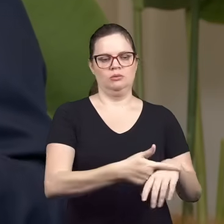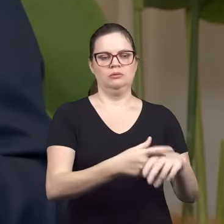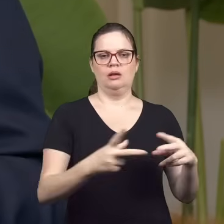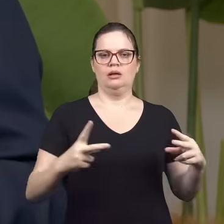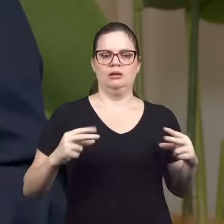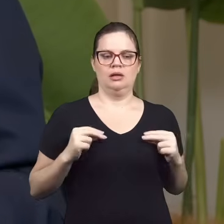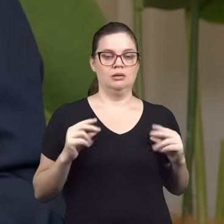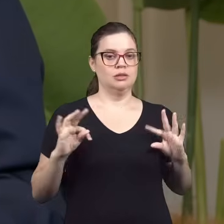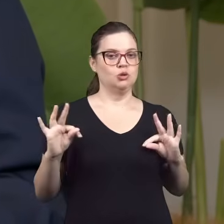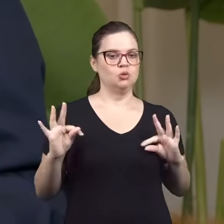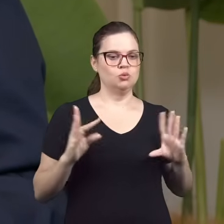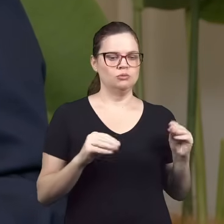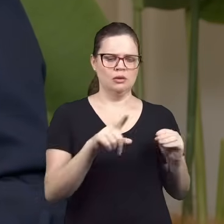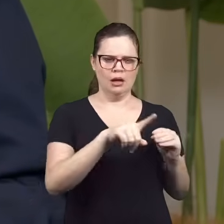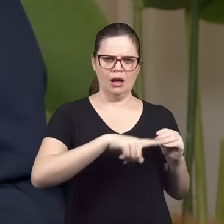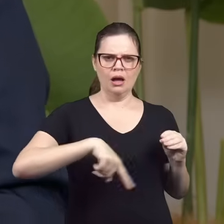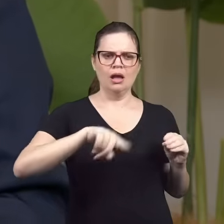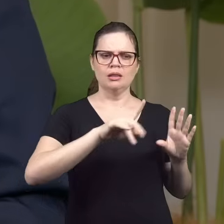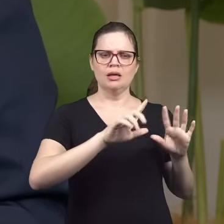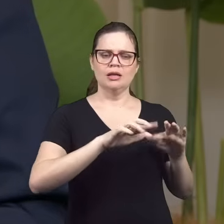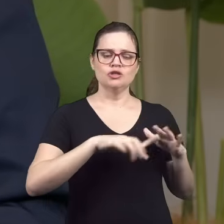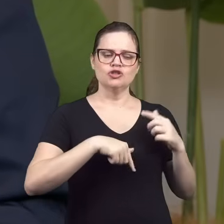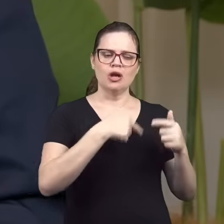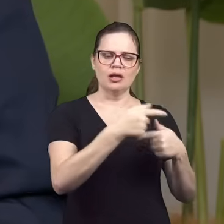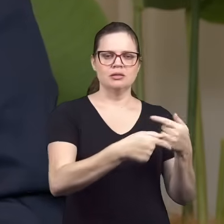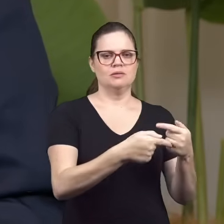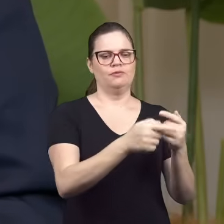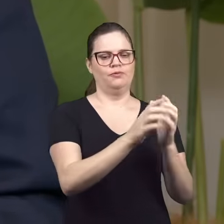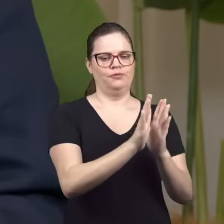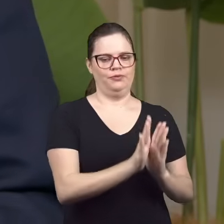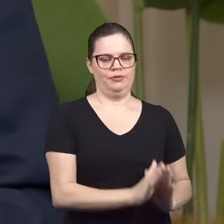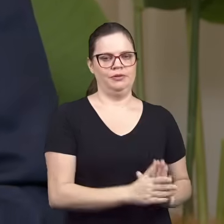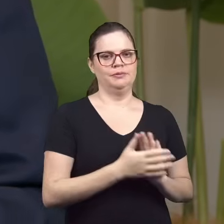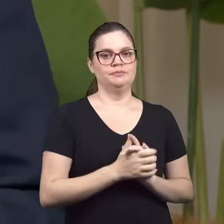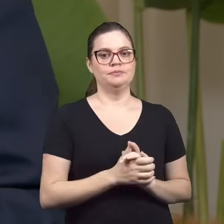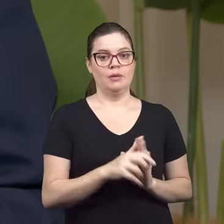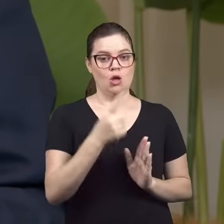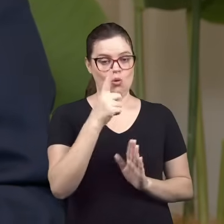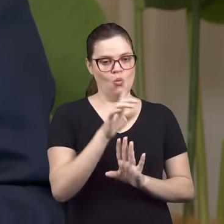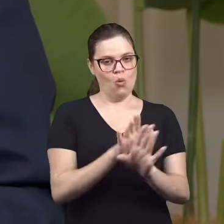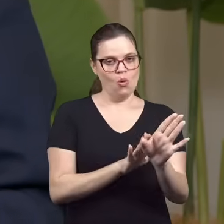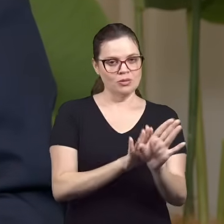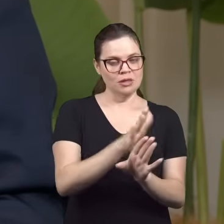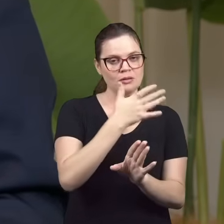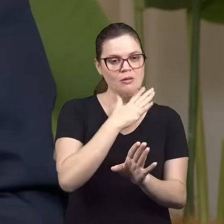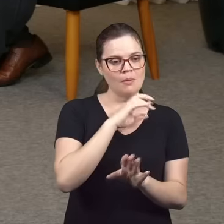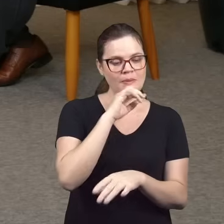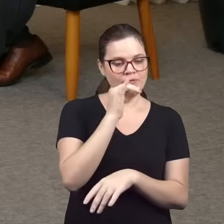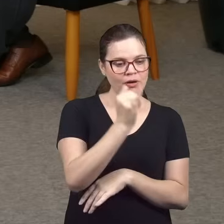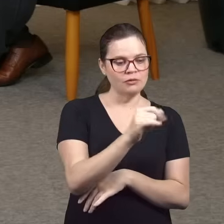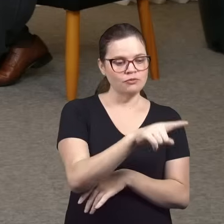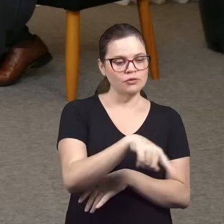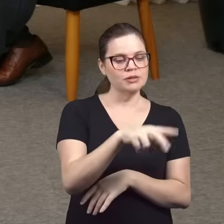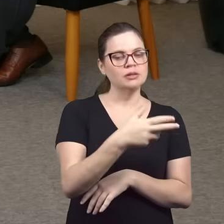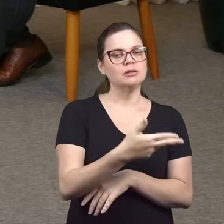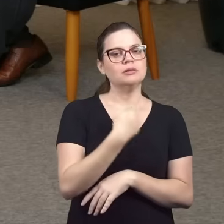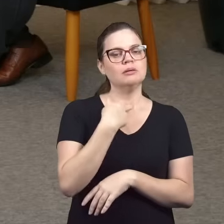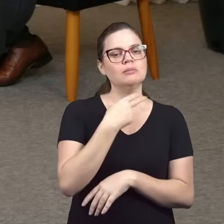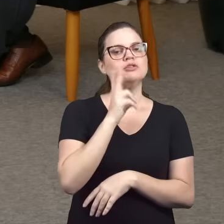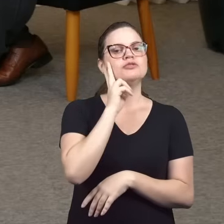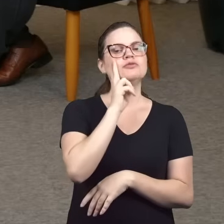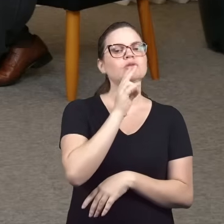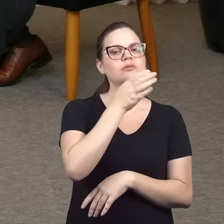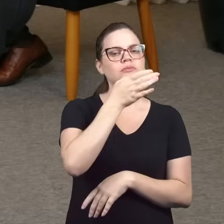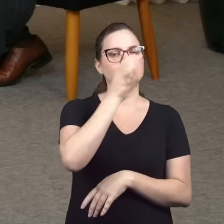herança que Recabe deixou. E uma das coisas era que eles não iam tomar vinho. Talvez